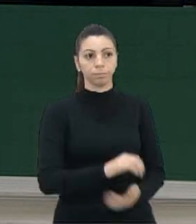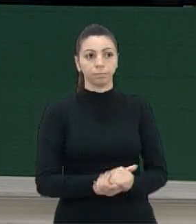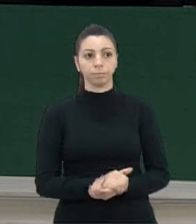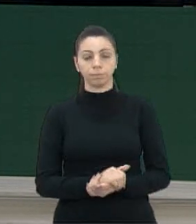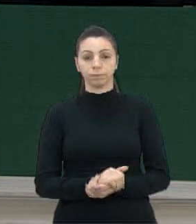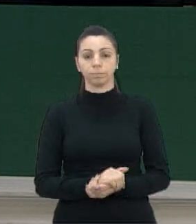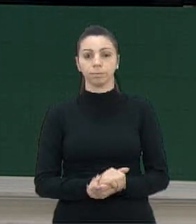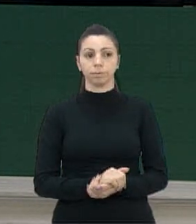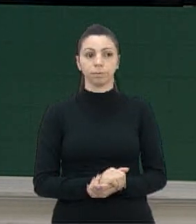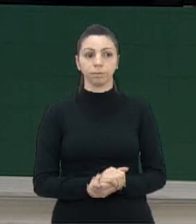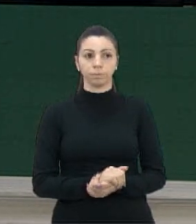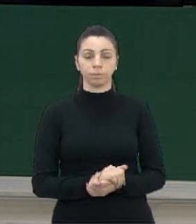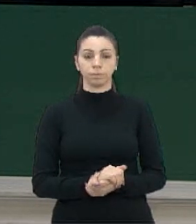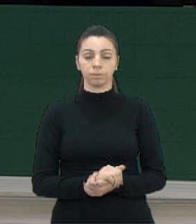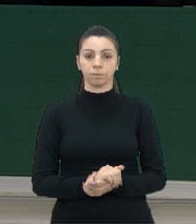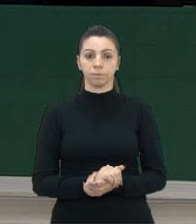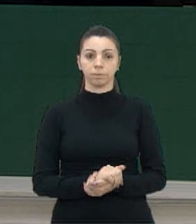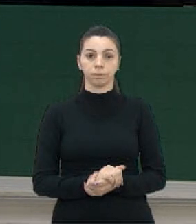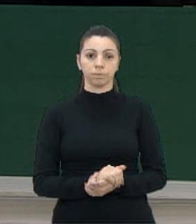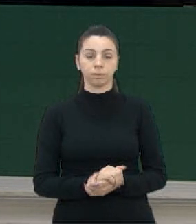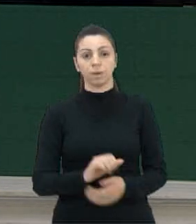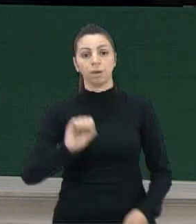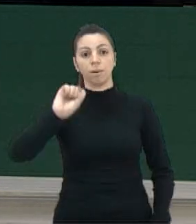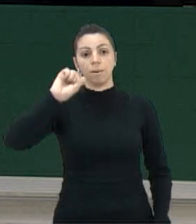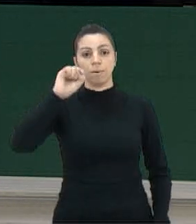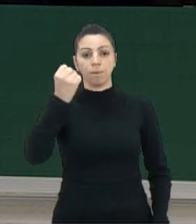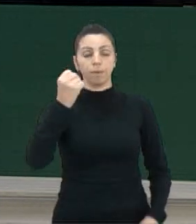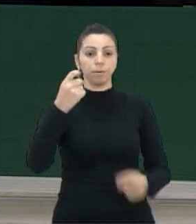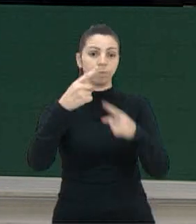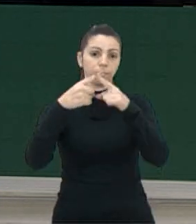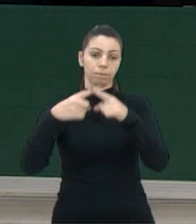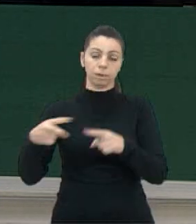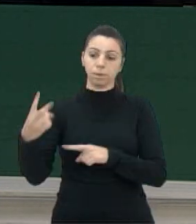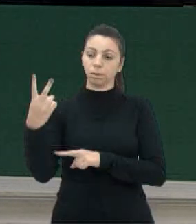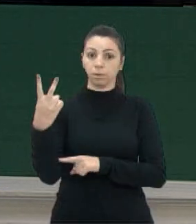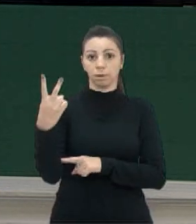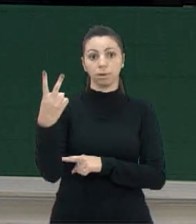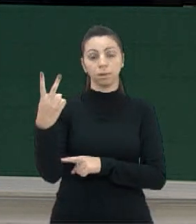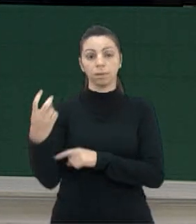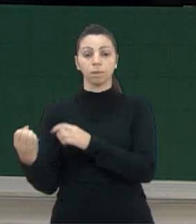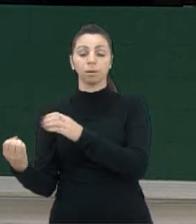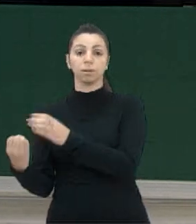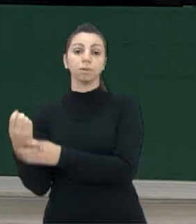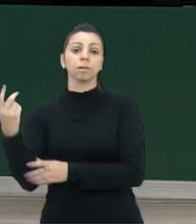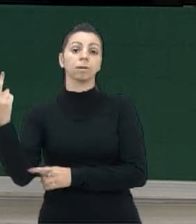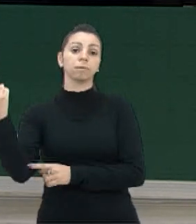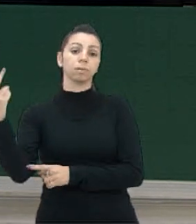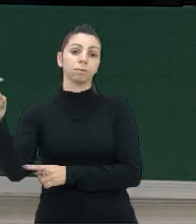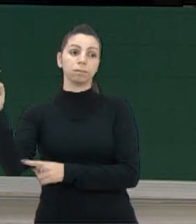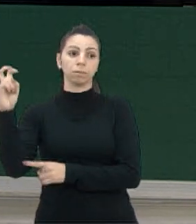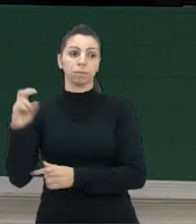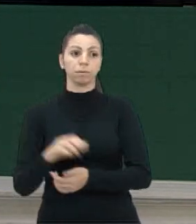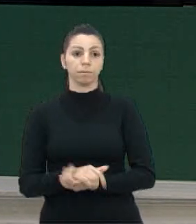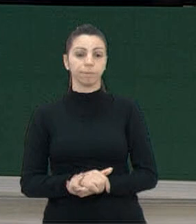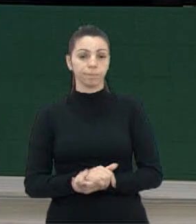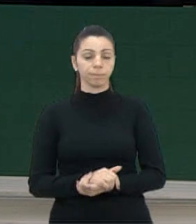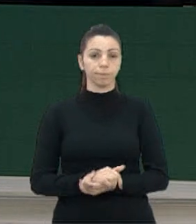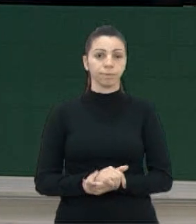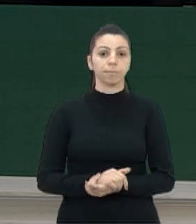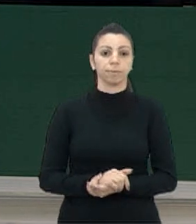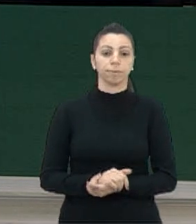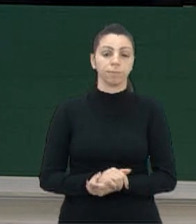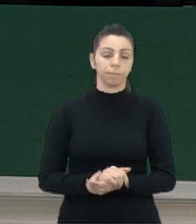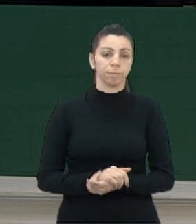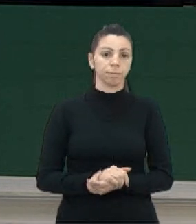2 mais 9, eu vou ter 25. Para não usar um número com vírgula, eu posso expressar esse